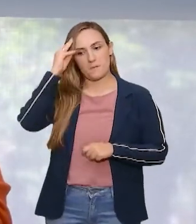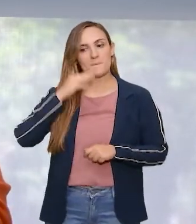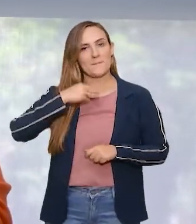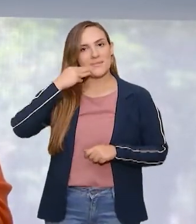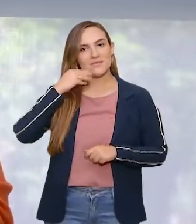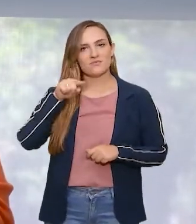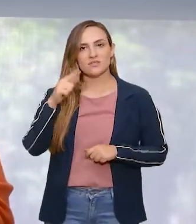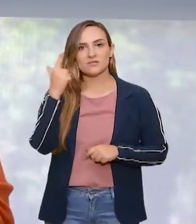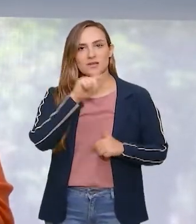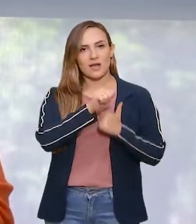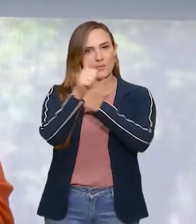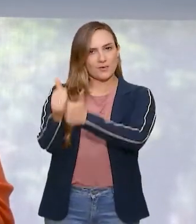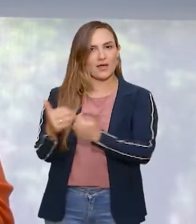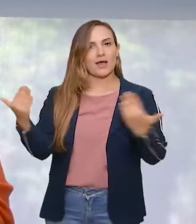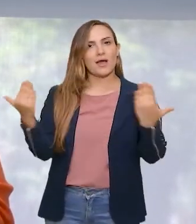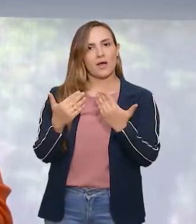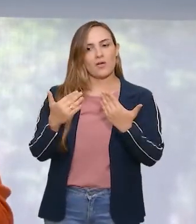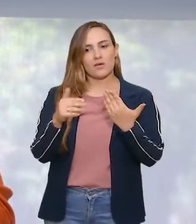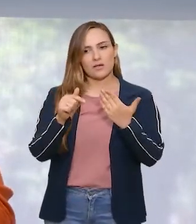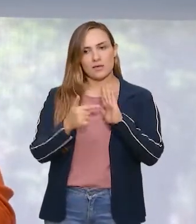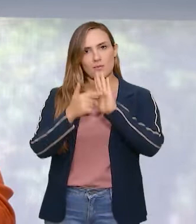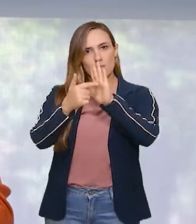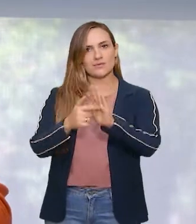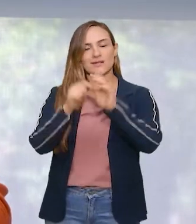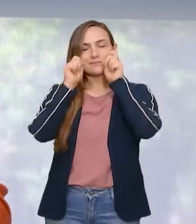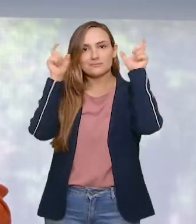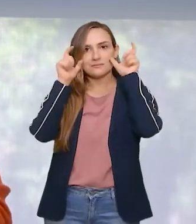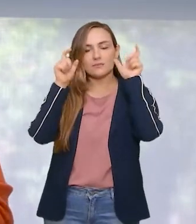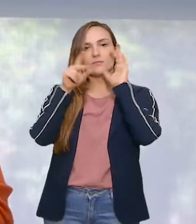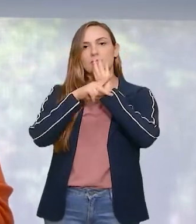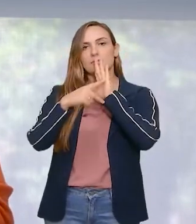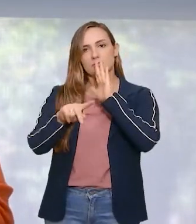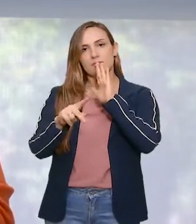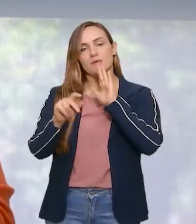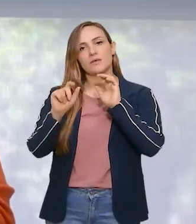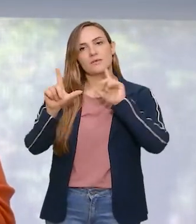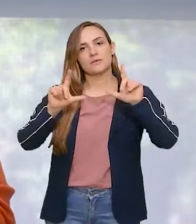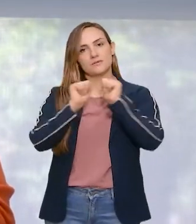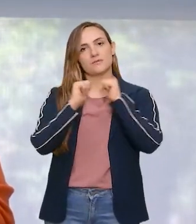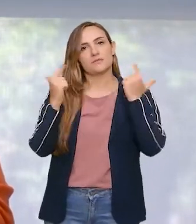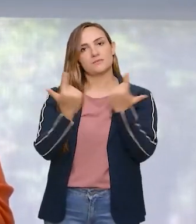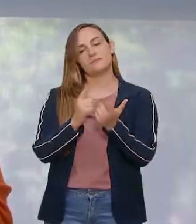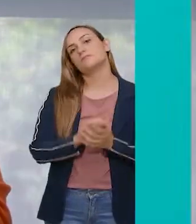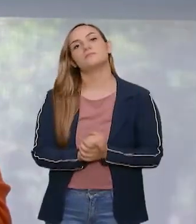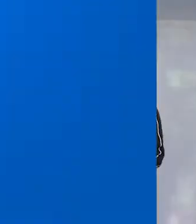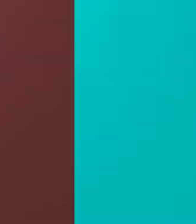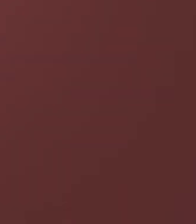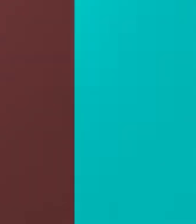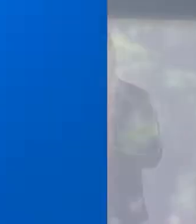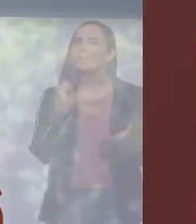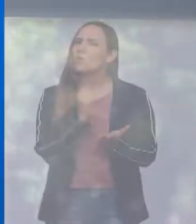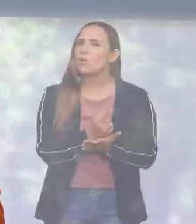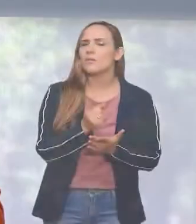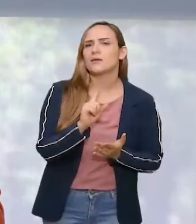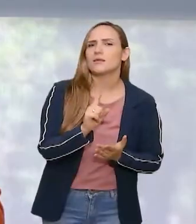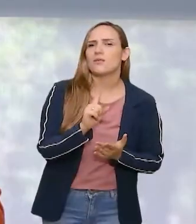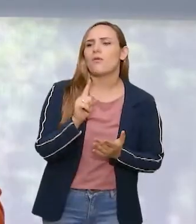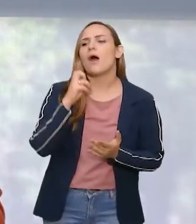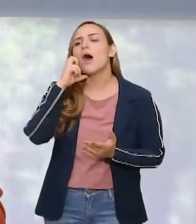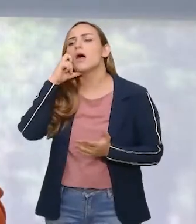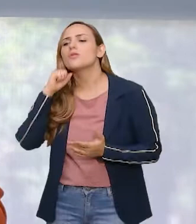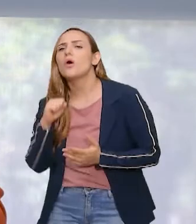sociedade. Eu sou Marité Cougo e você acompanha comigo agora o programa Fique Ligado da TV Alemes. Não